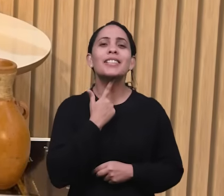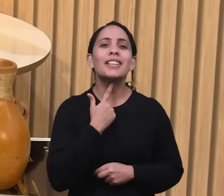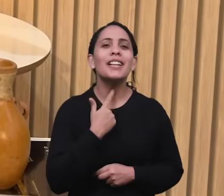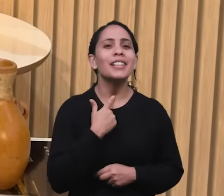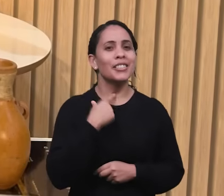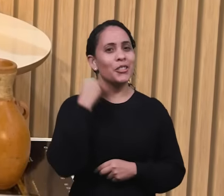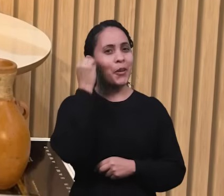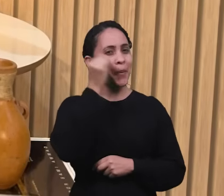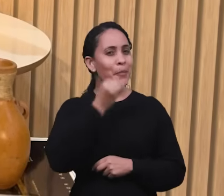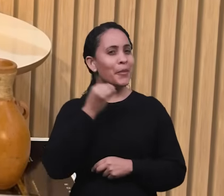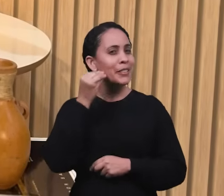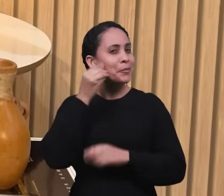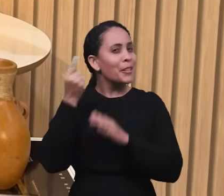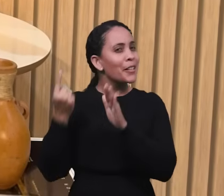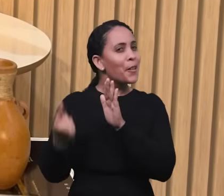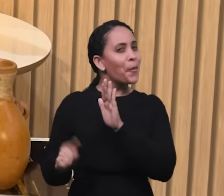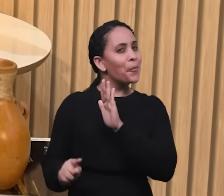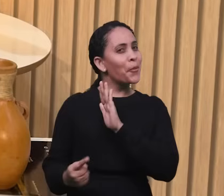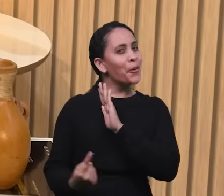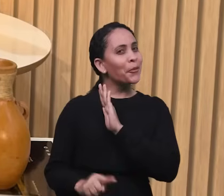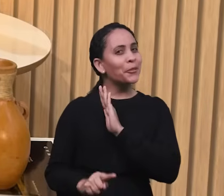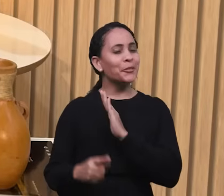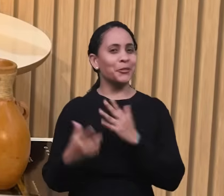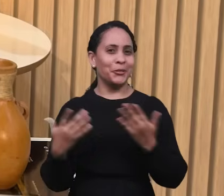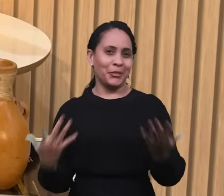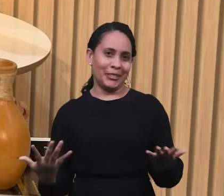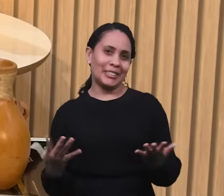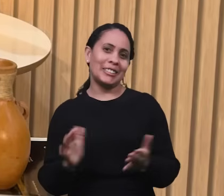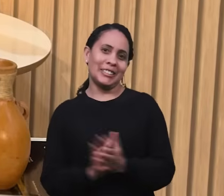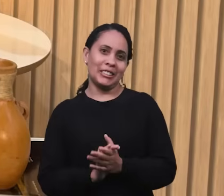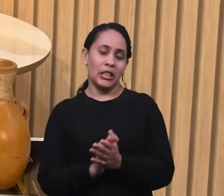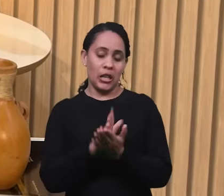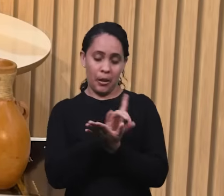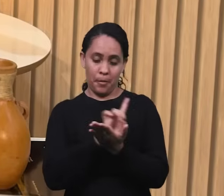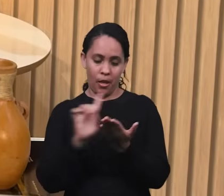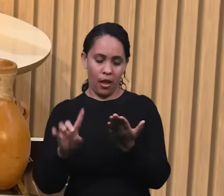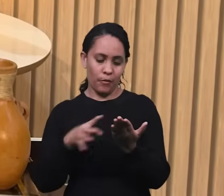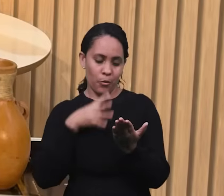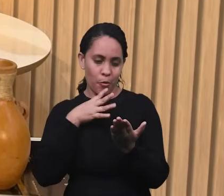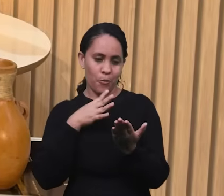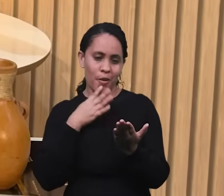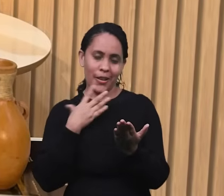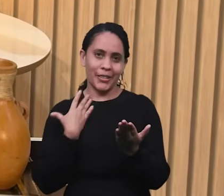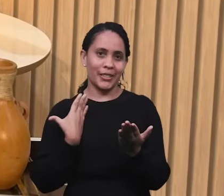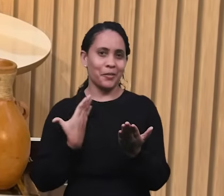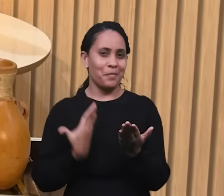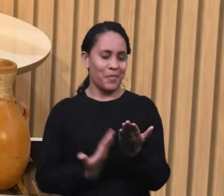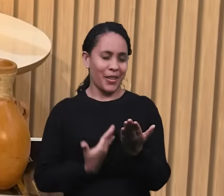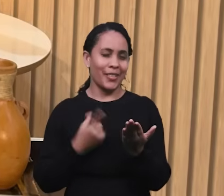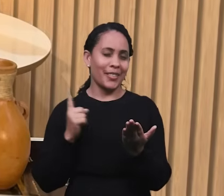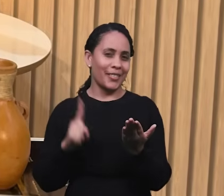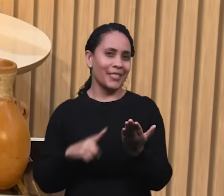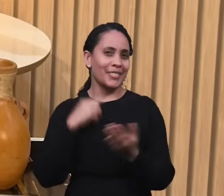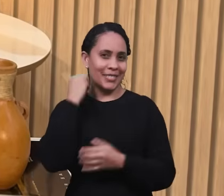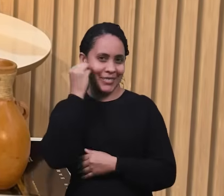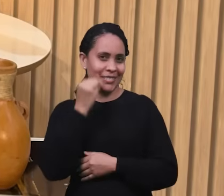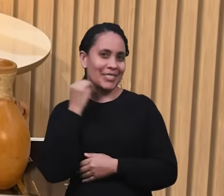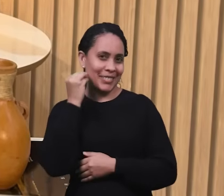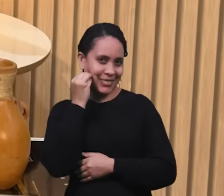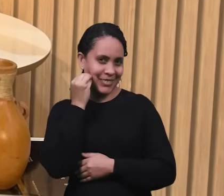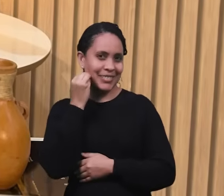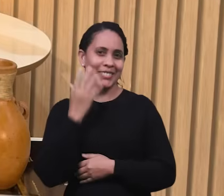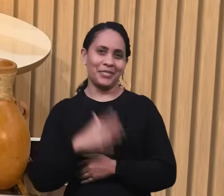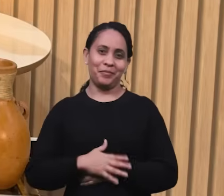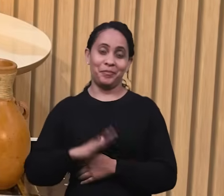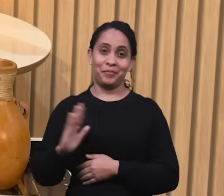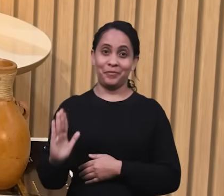mais profunda com o conhecimento da palavra e com o Espírito Santo. Vou